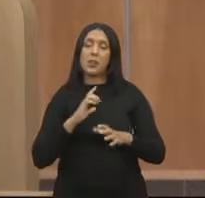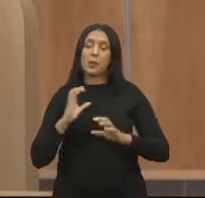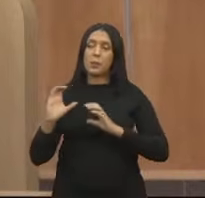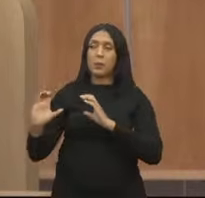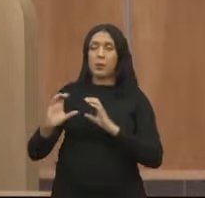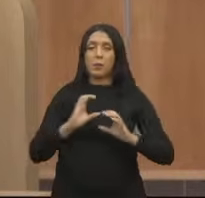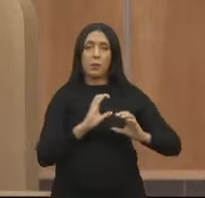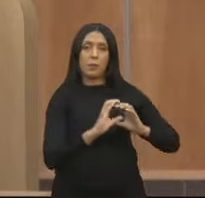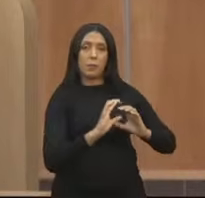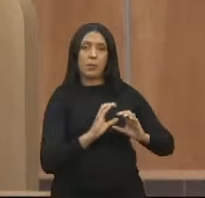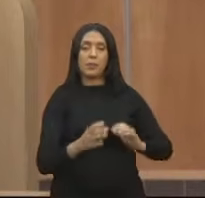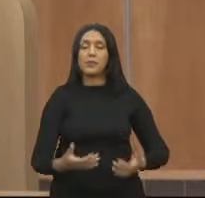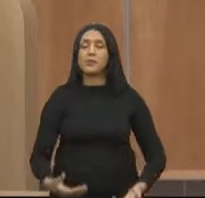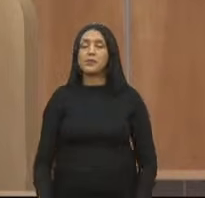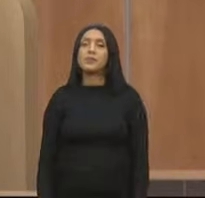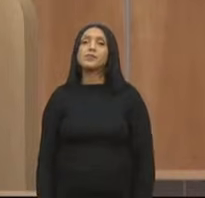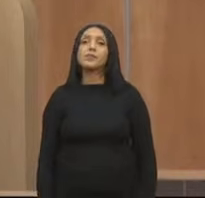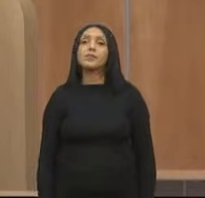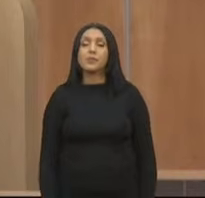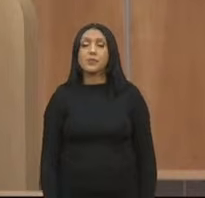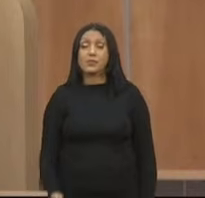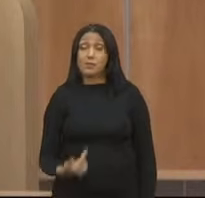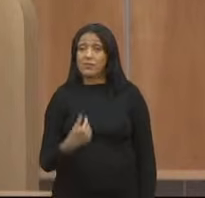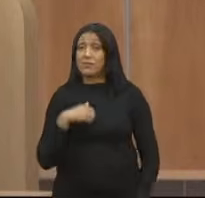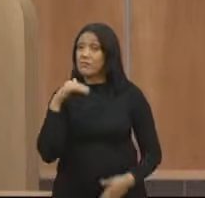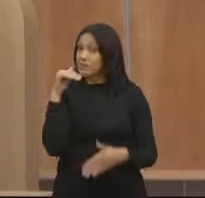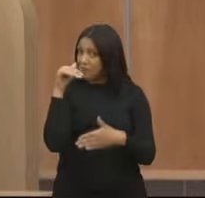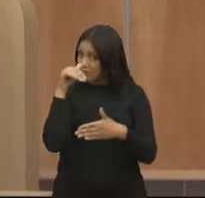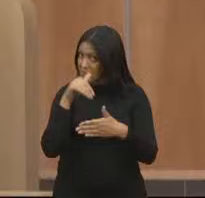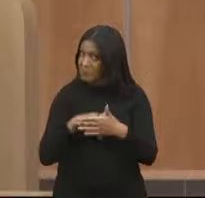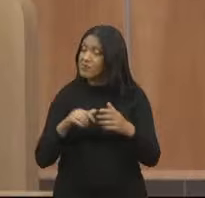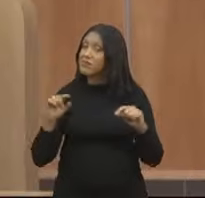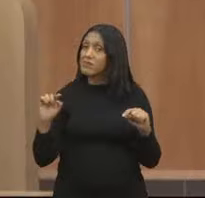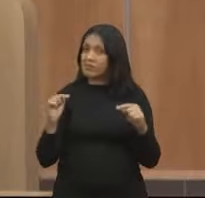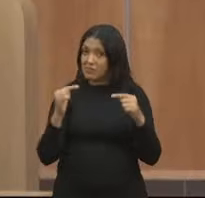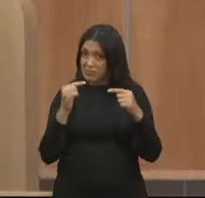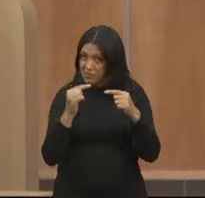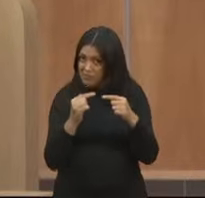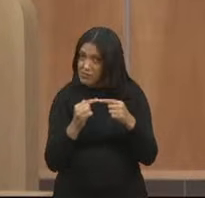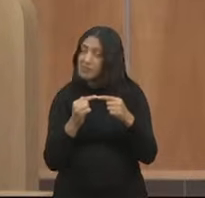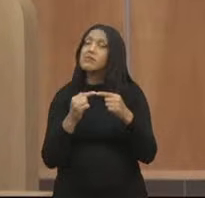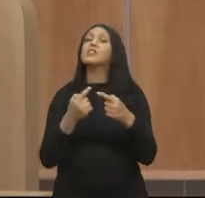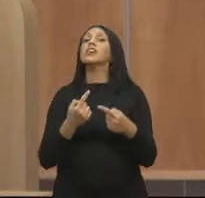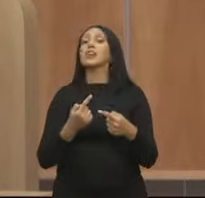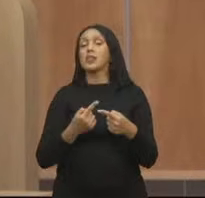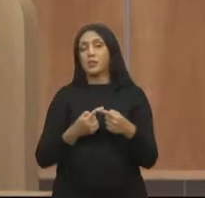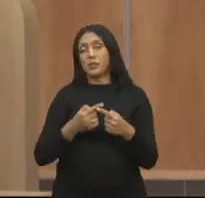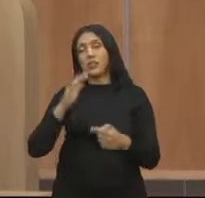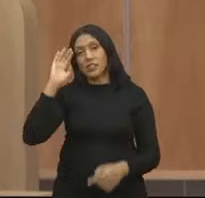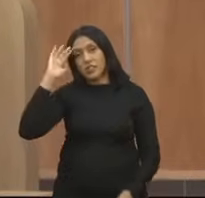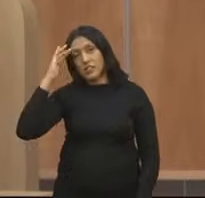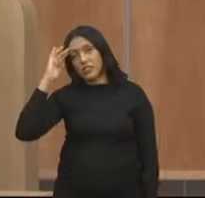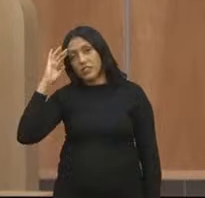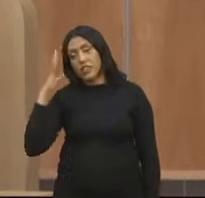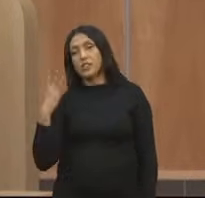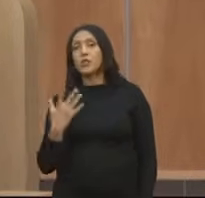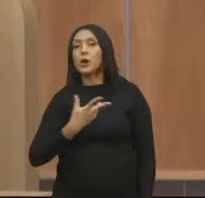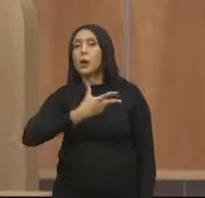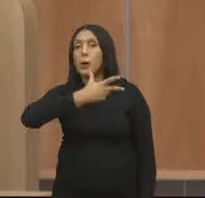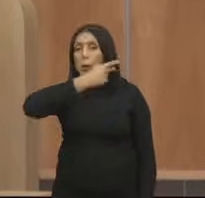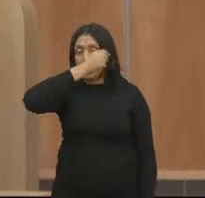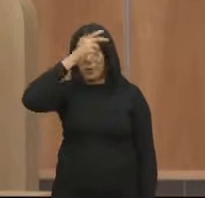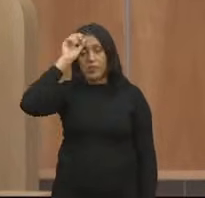primeiro turno minha votação favorável, até porque entendo que o prefeito Celso Florencio tem feito um